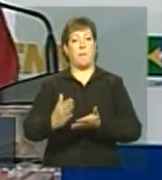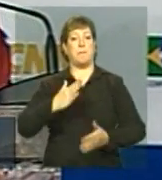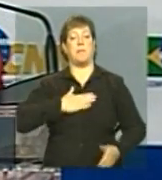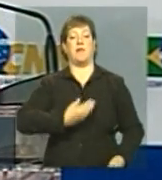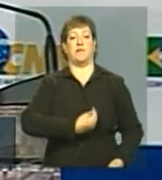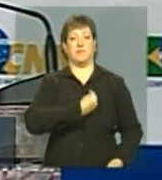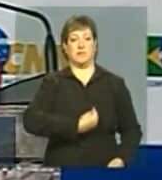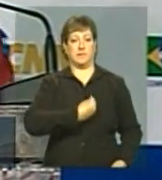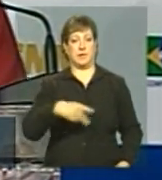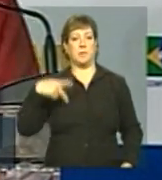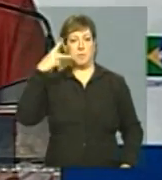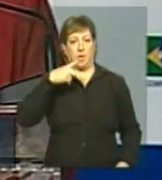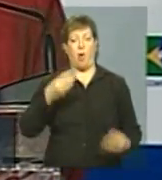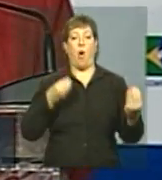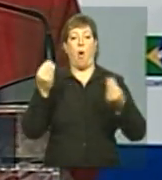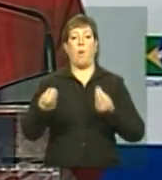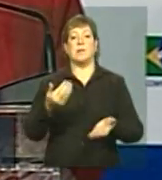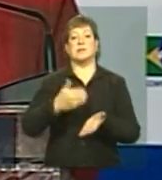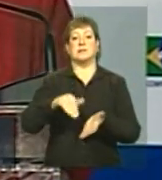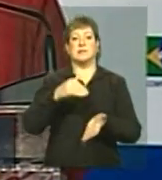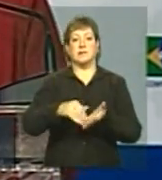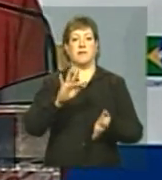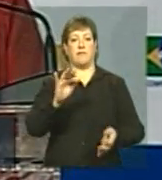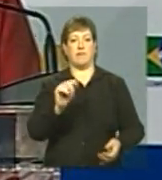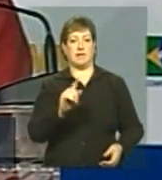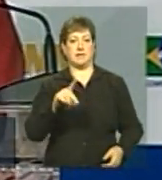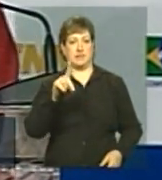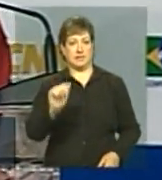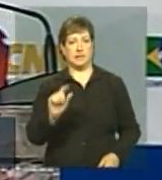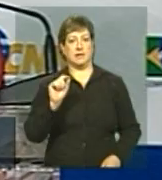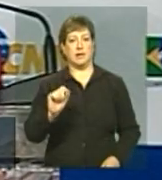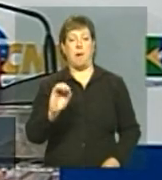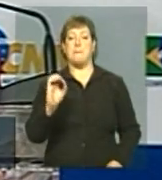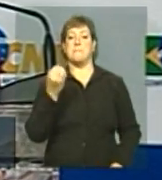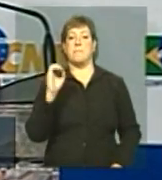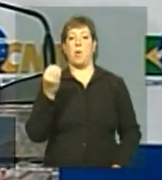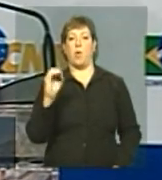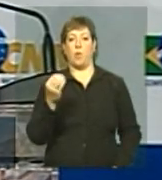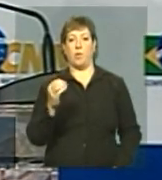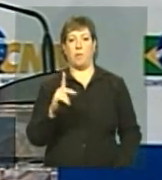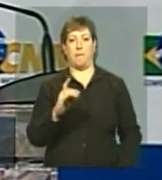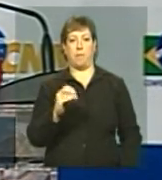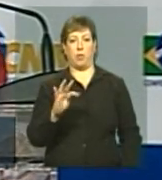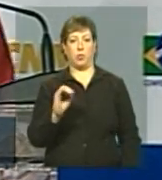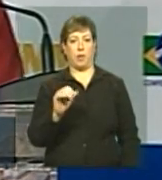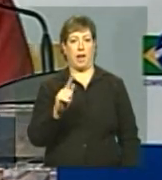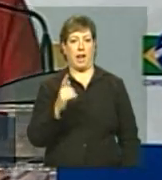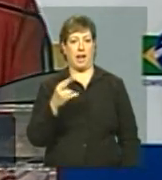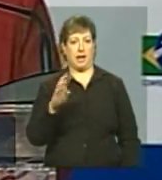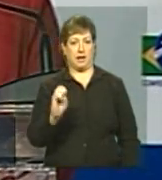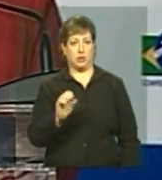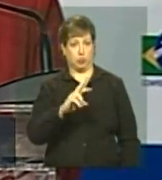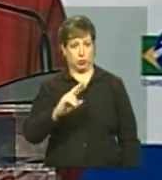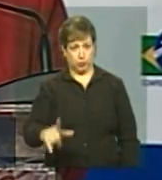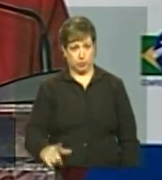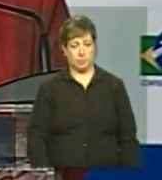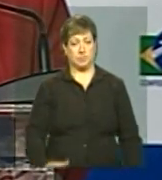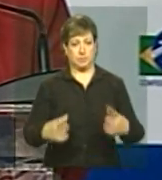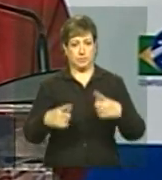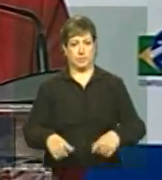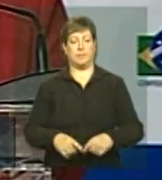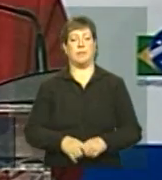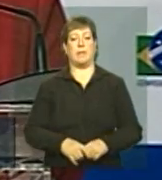vida pública como secretária da Fazenda de Porto Alegre. E eu